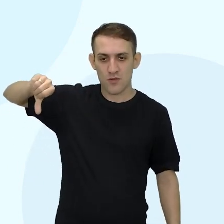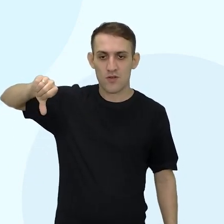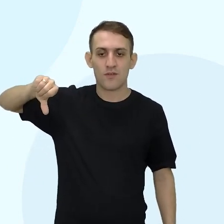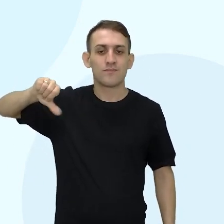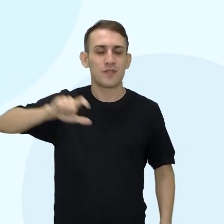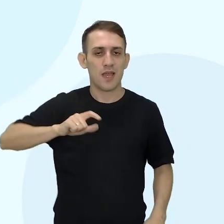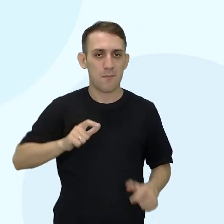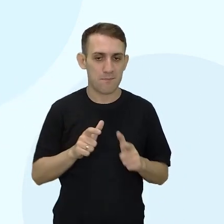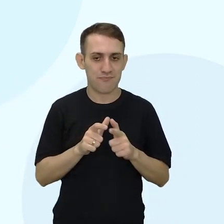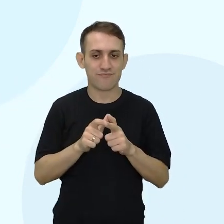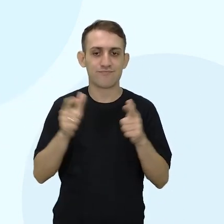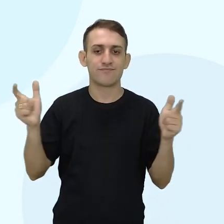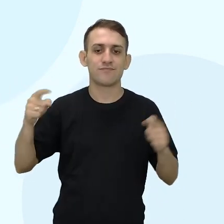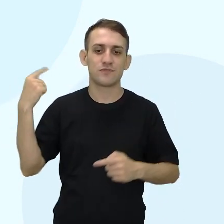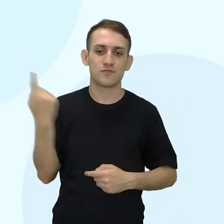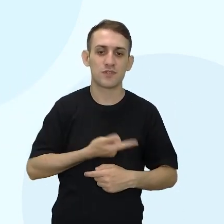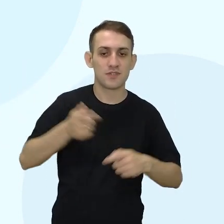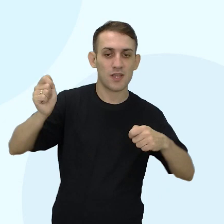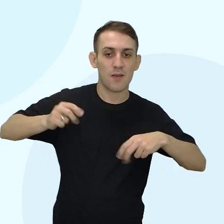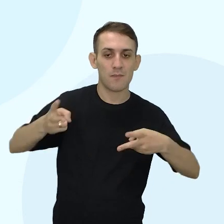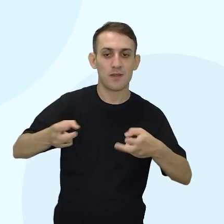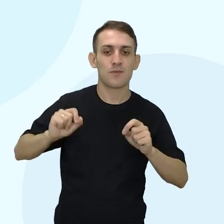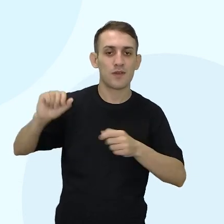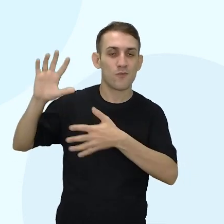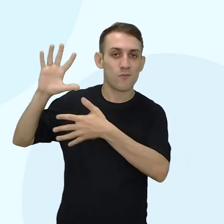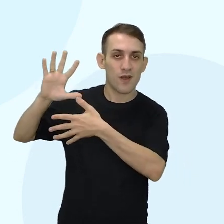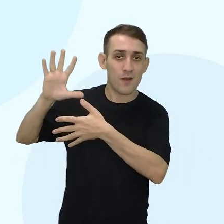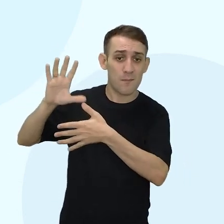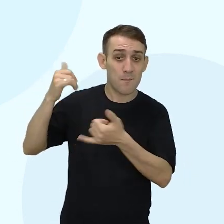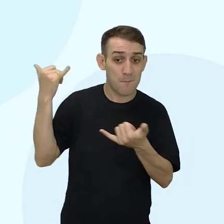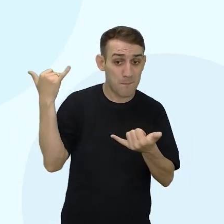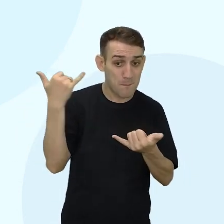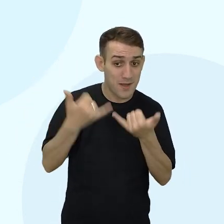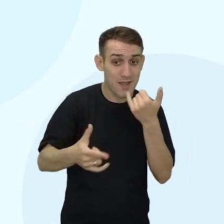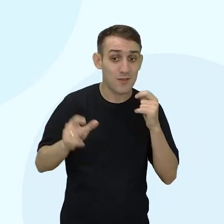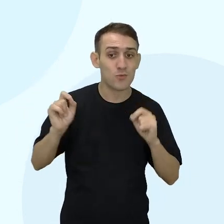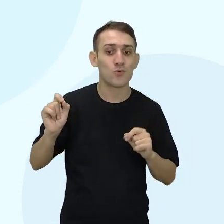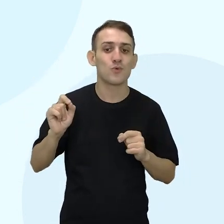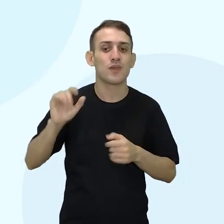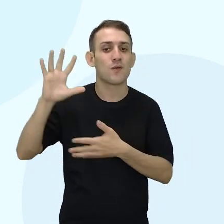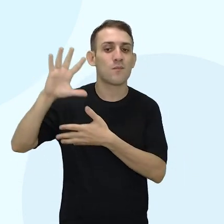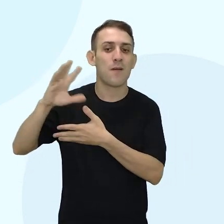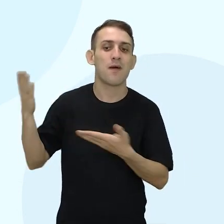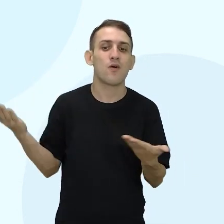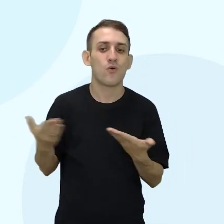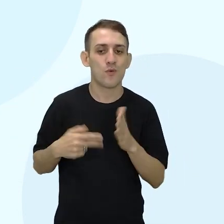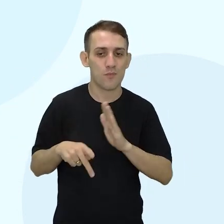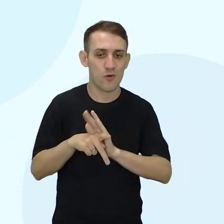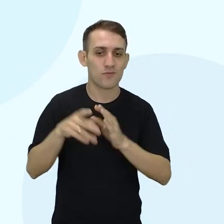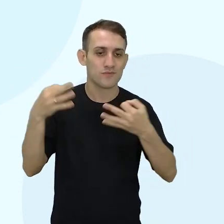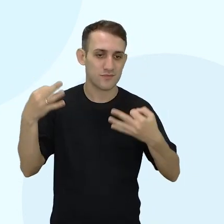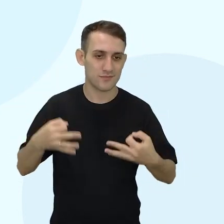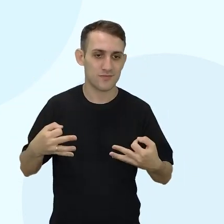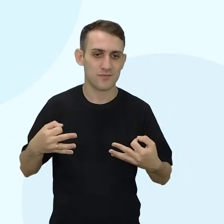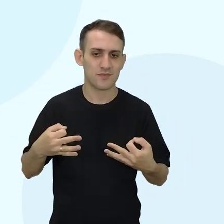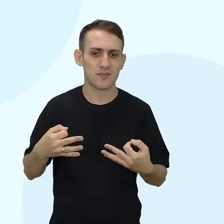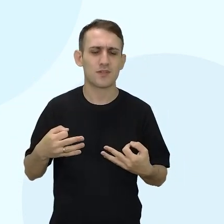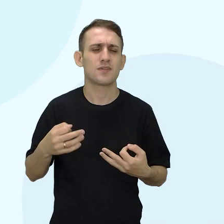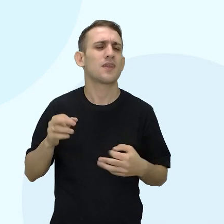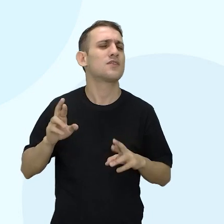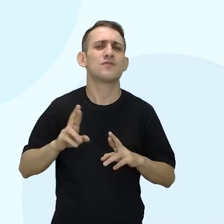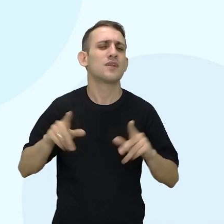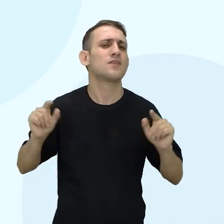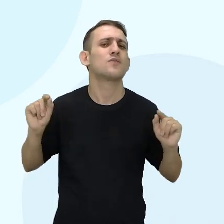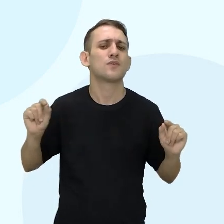muito maior e a gente consegue perceber aí um mapa muito parecido com os mapas atuais aqui de território, não é verdade? Com a única